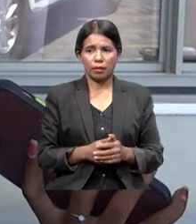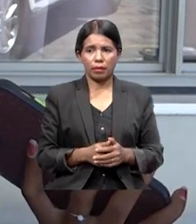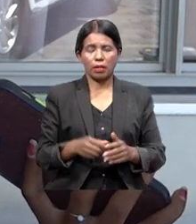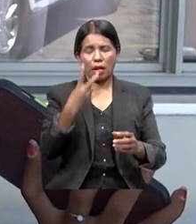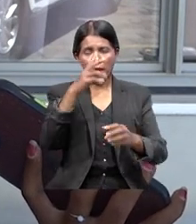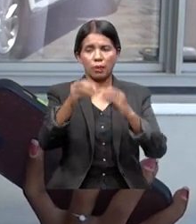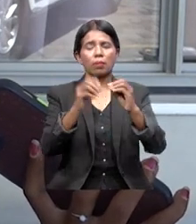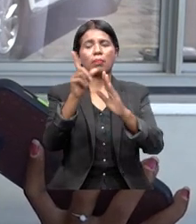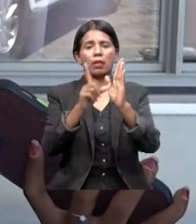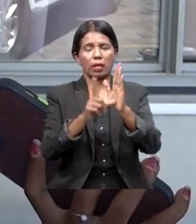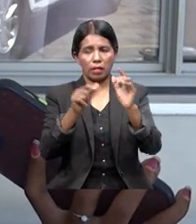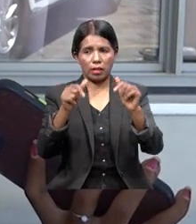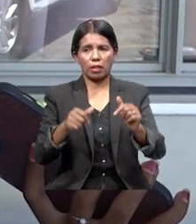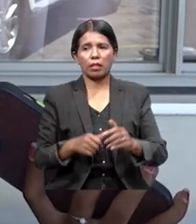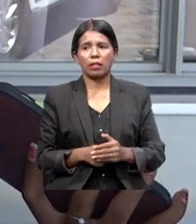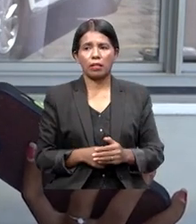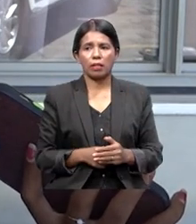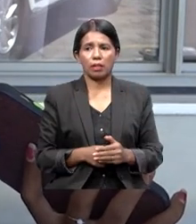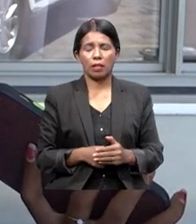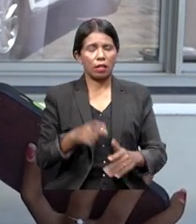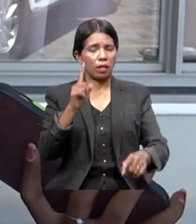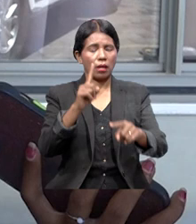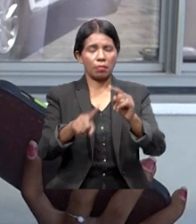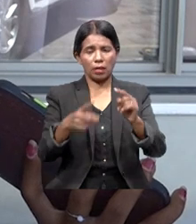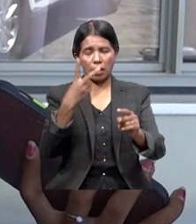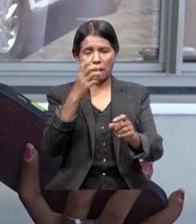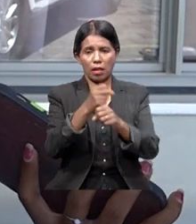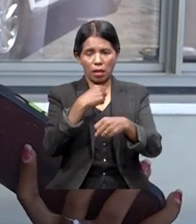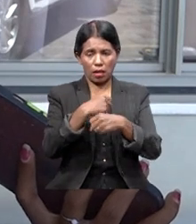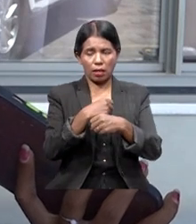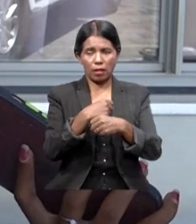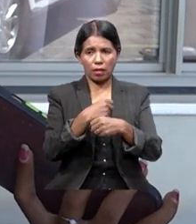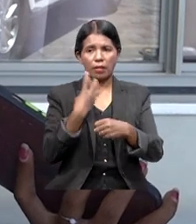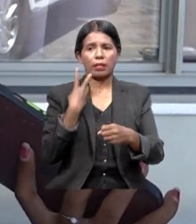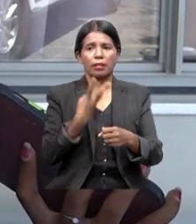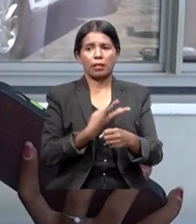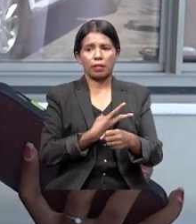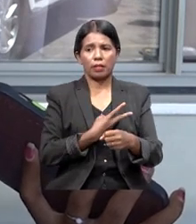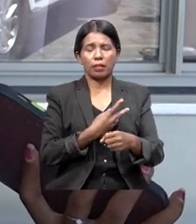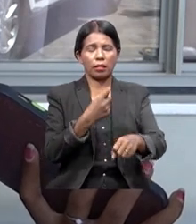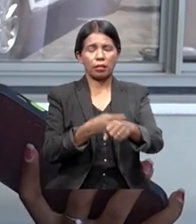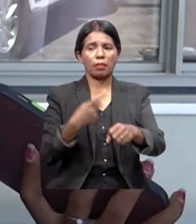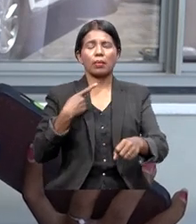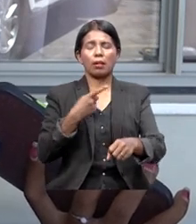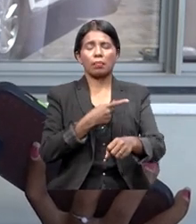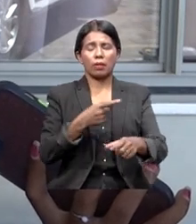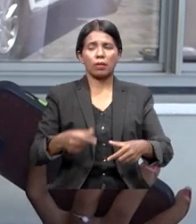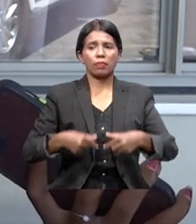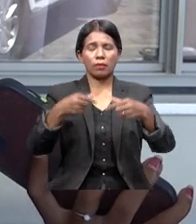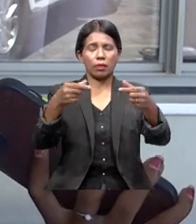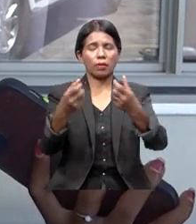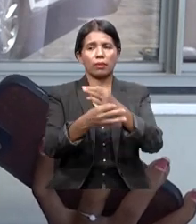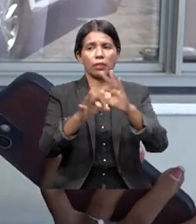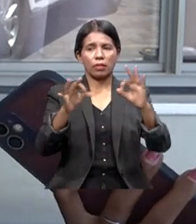né, mas infelizmente la bele consegue e prazo na bele parlamento for ultrapassa dia